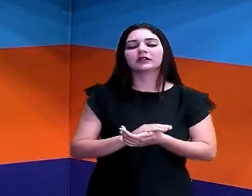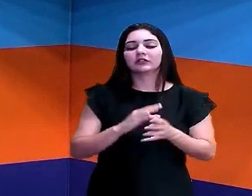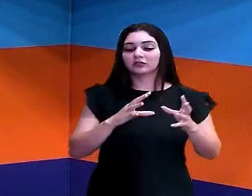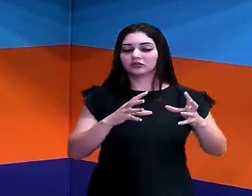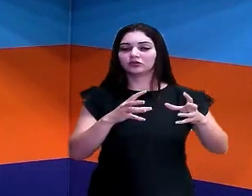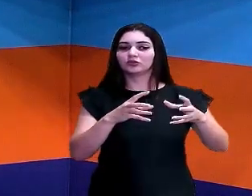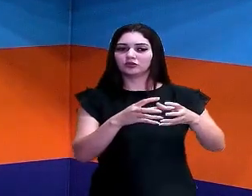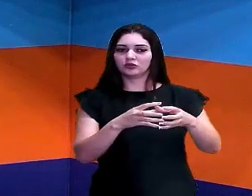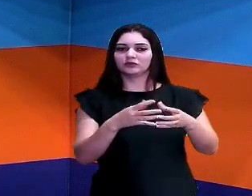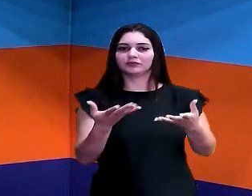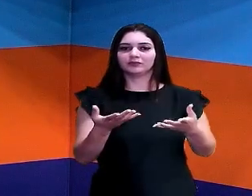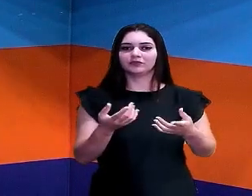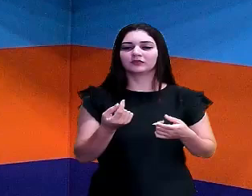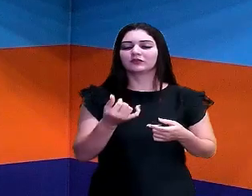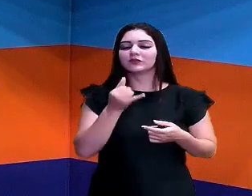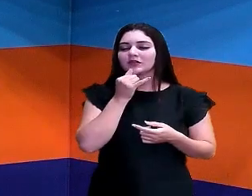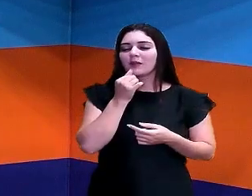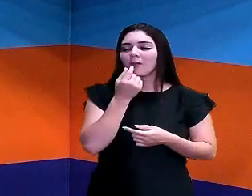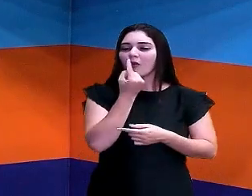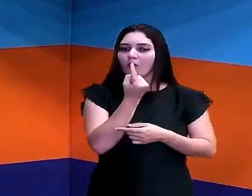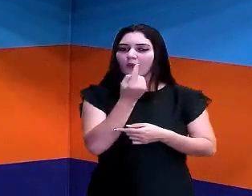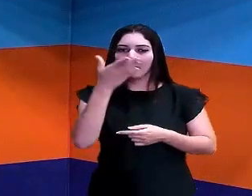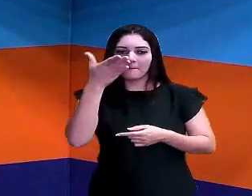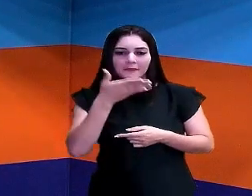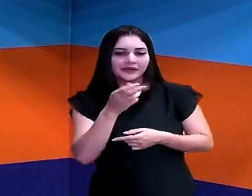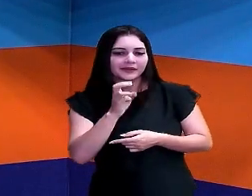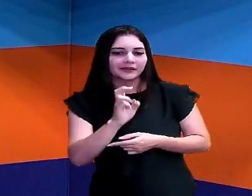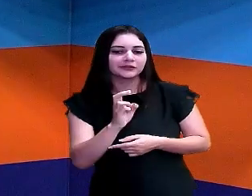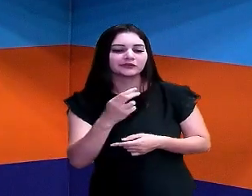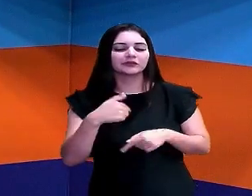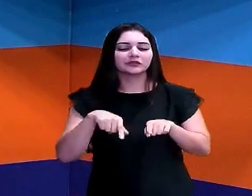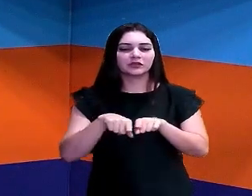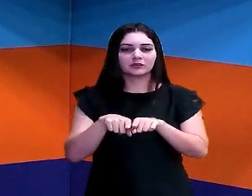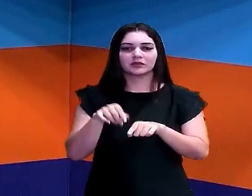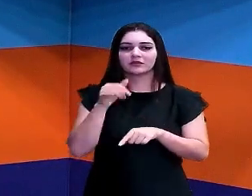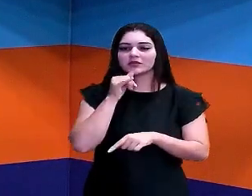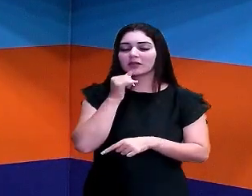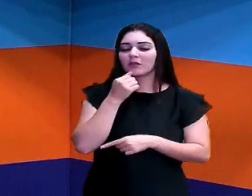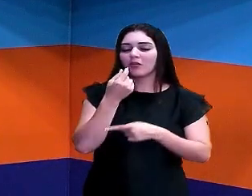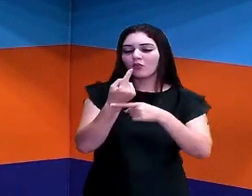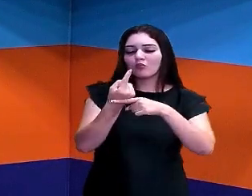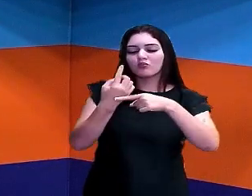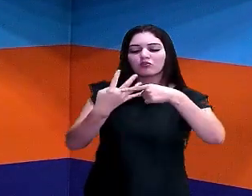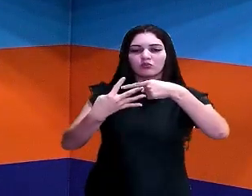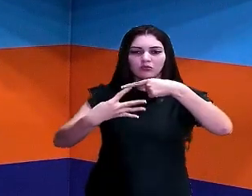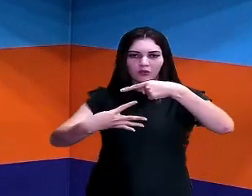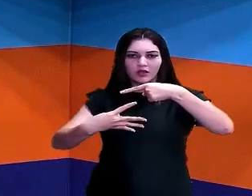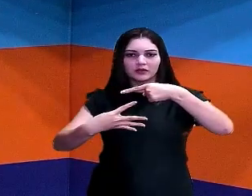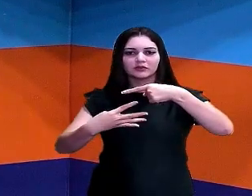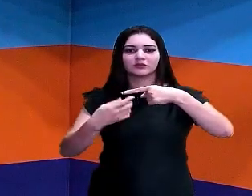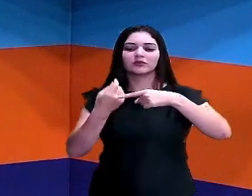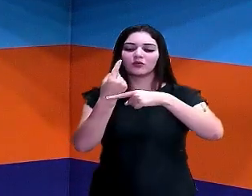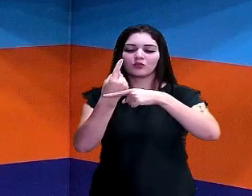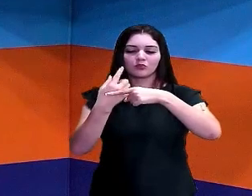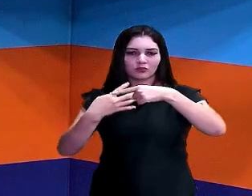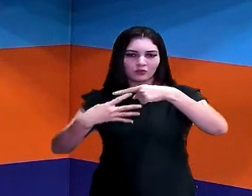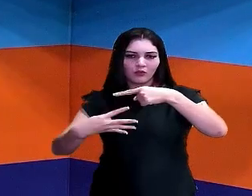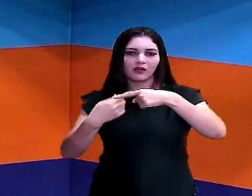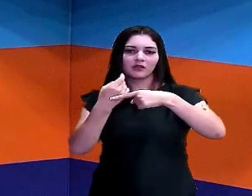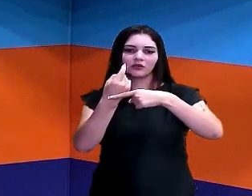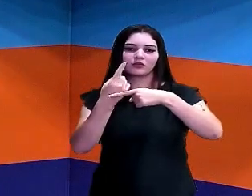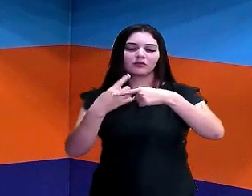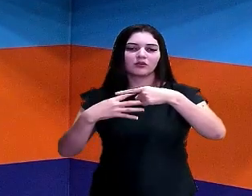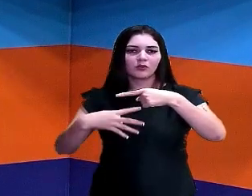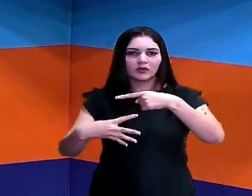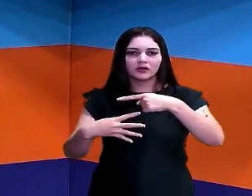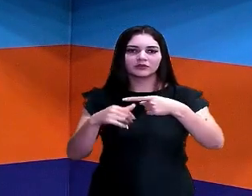inteiro aqui. Então, um meio por um meio. Então, aqui um quarto, um quarto, um quarto e um quarto. Se eu